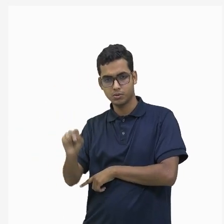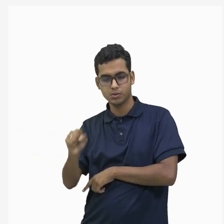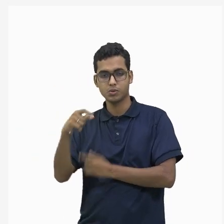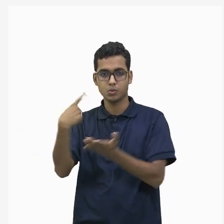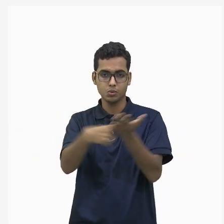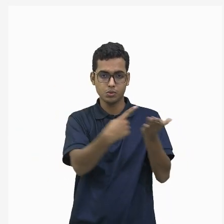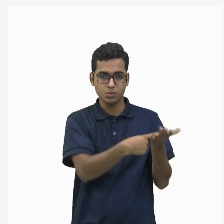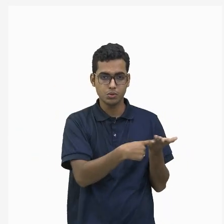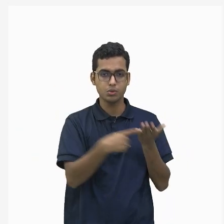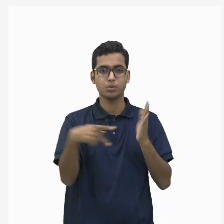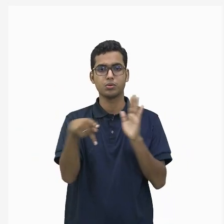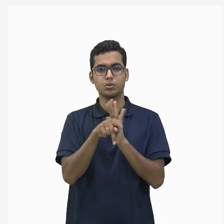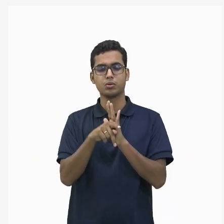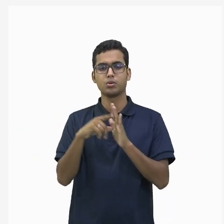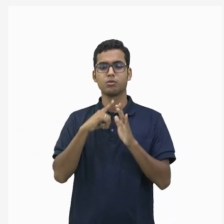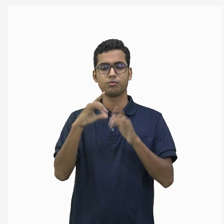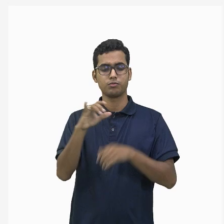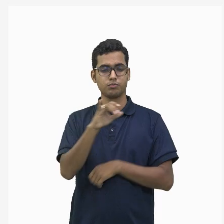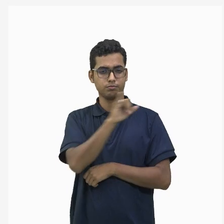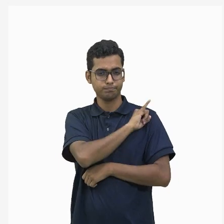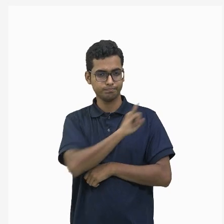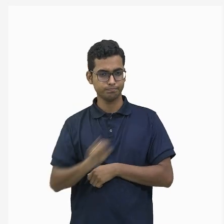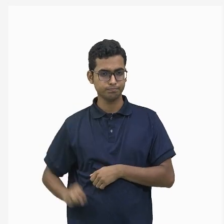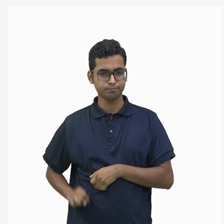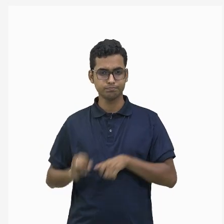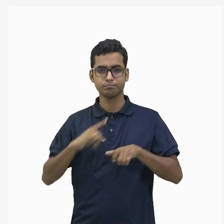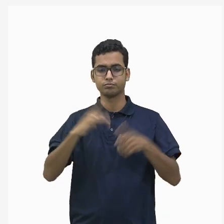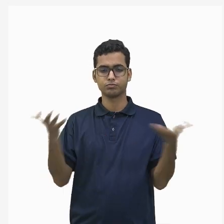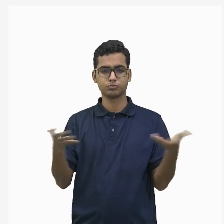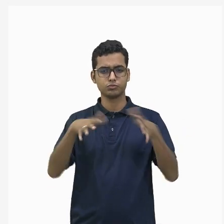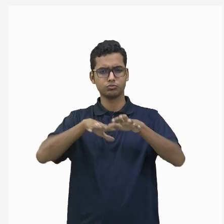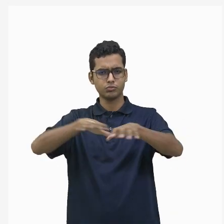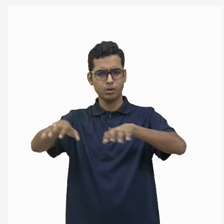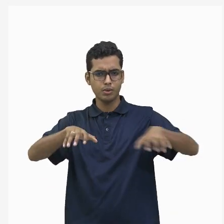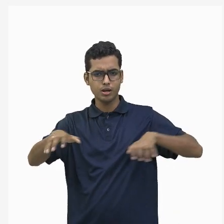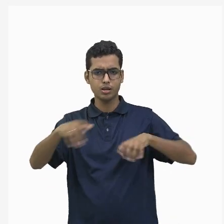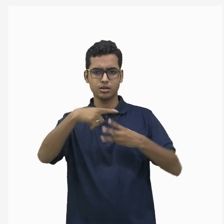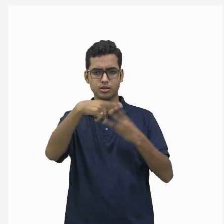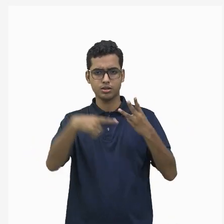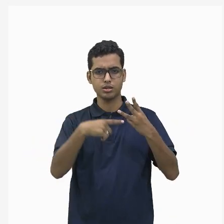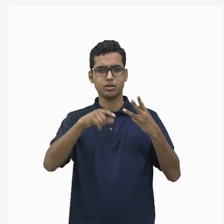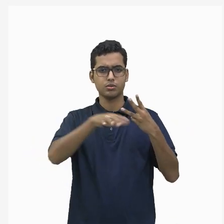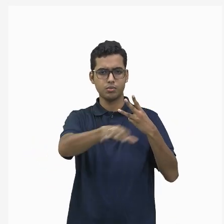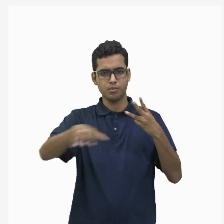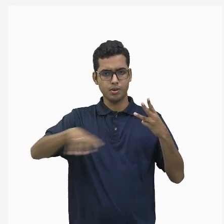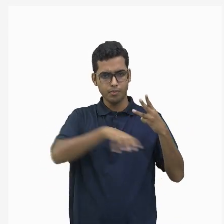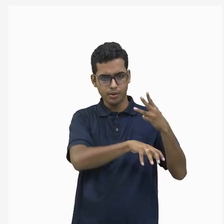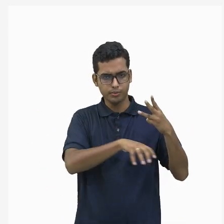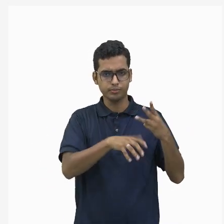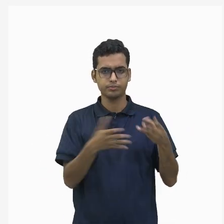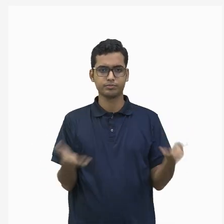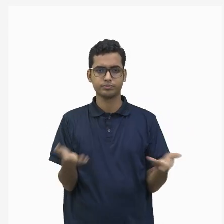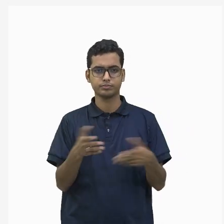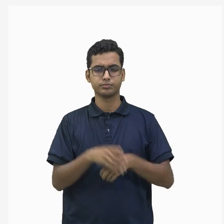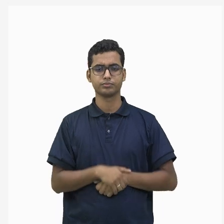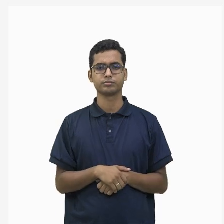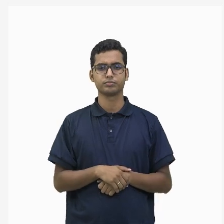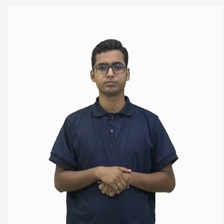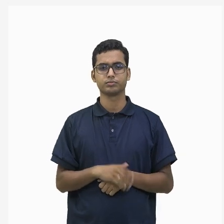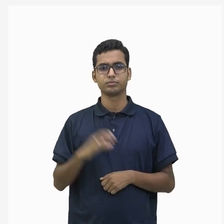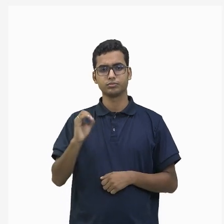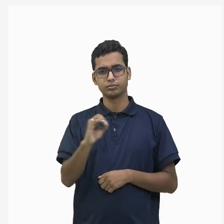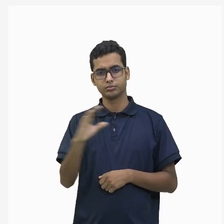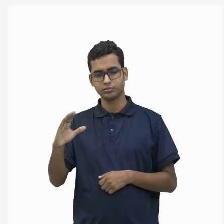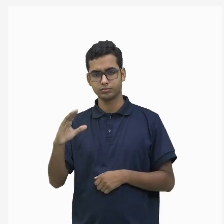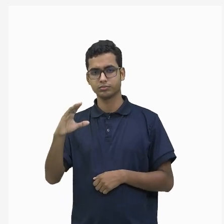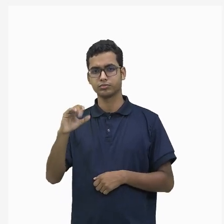de Verdun, o Império Carolíngio ficava dividido agora em 3 partes. A parte ocidental